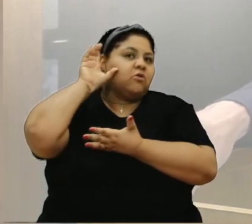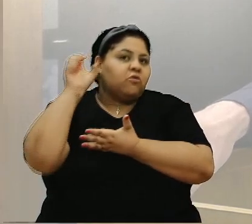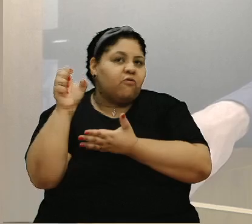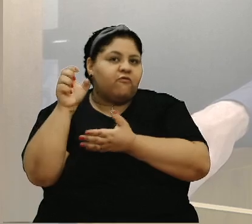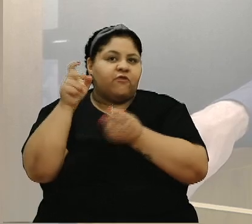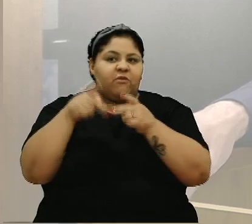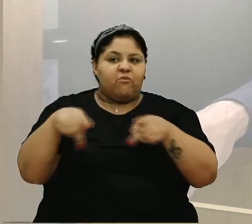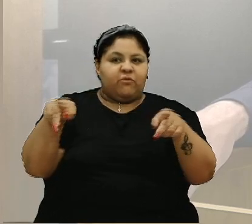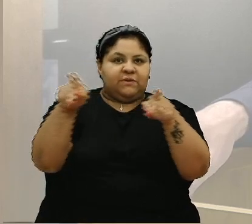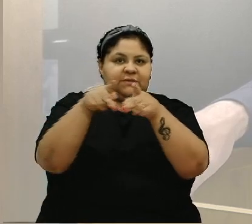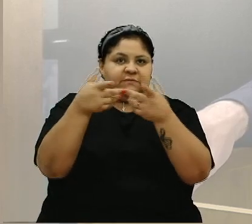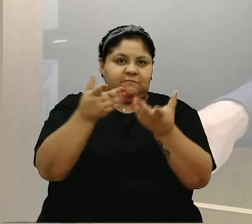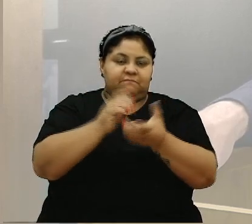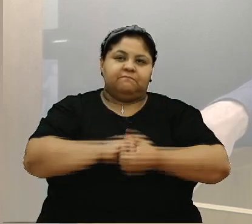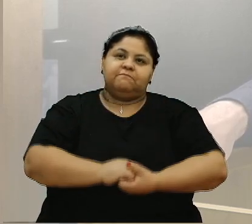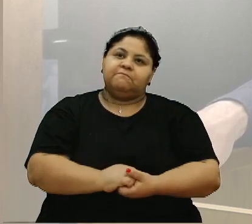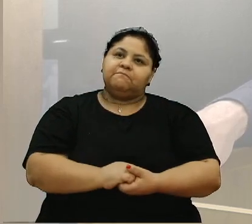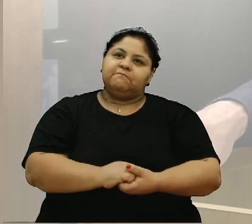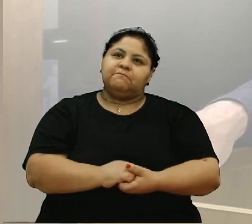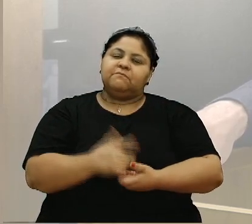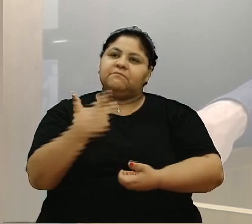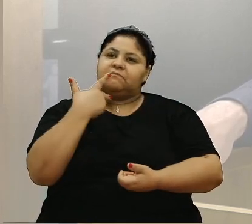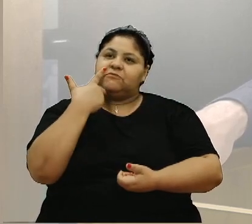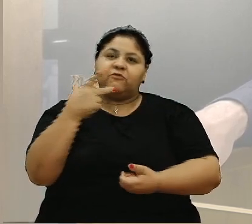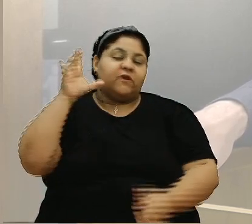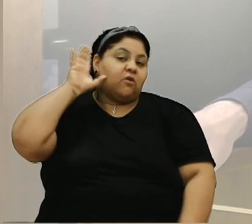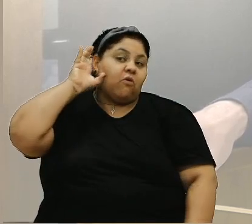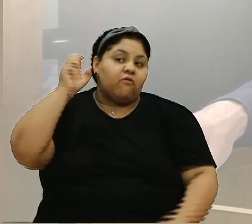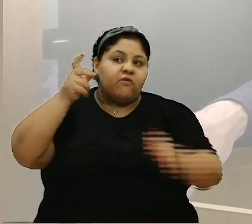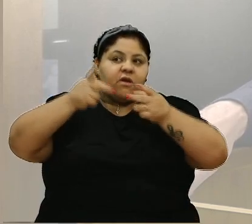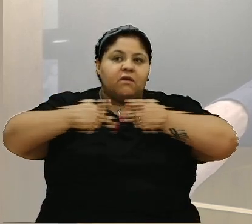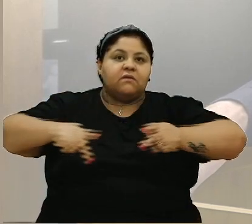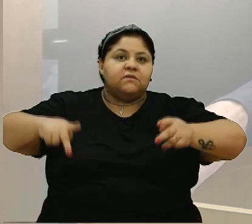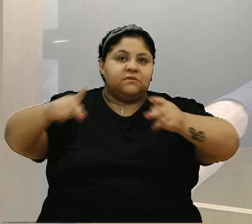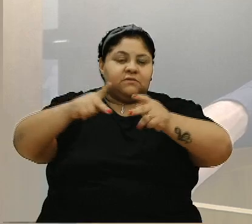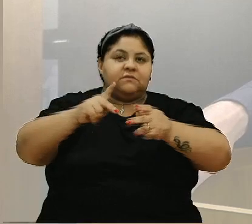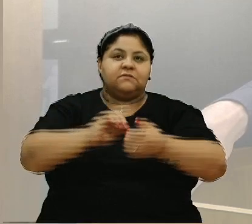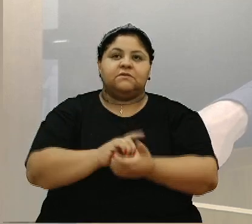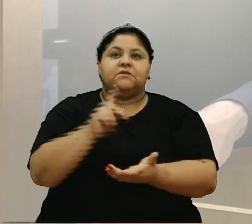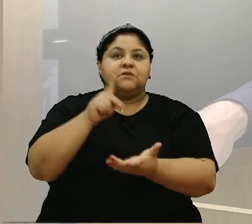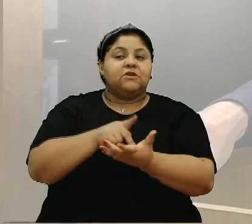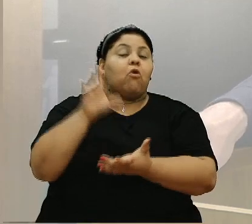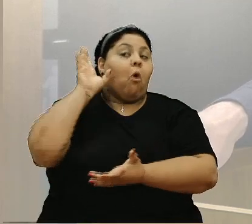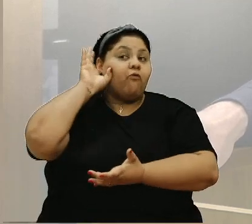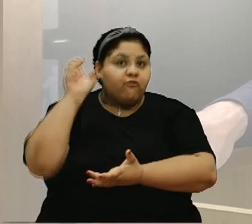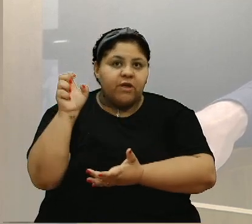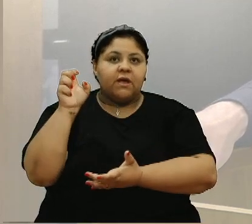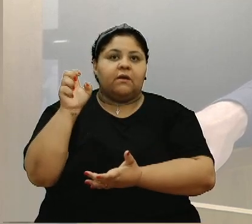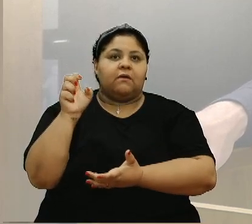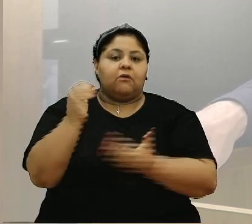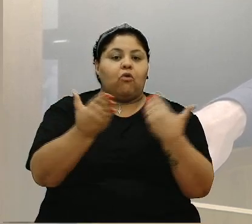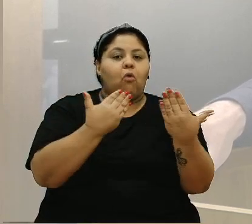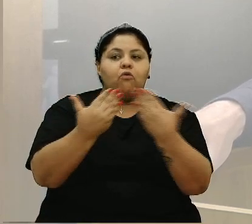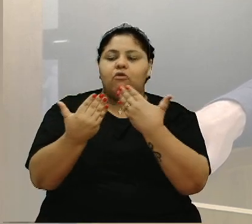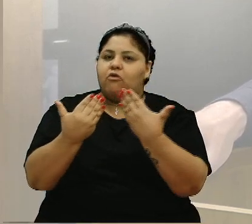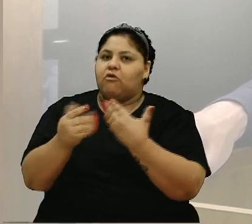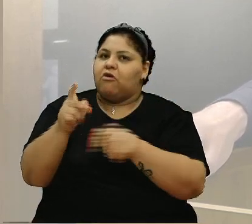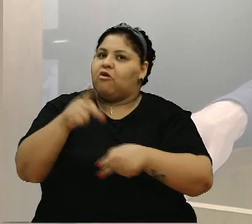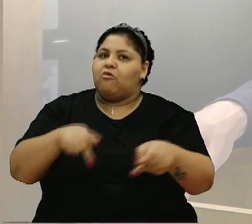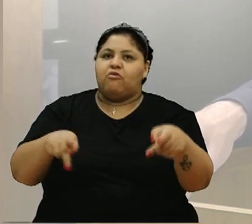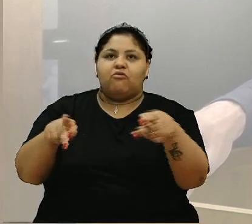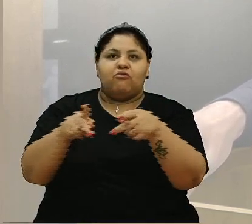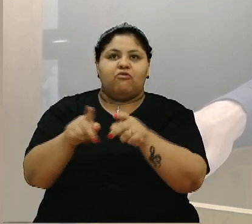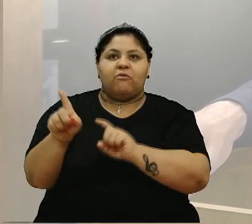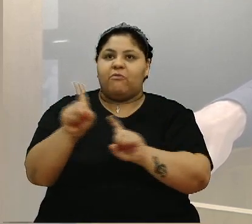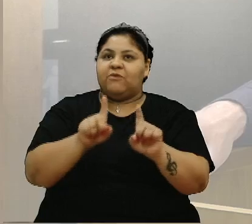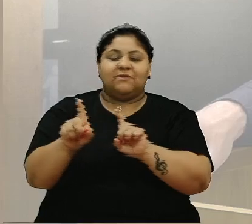população. Quando eu falo ouvir a população, é realmente ir lá e ouvir a população, porque ela não estava